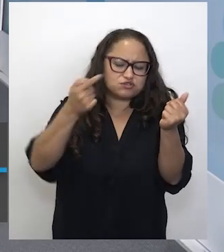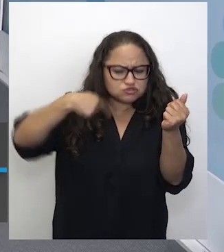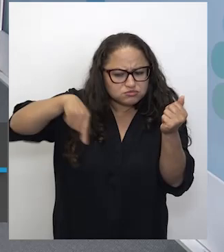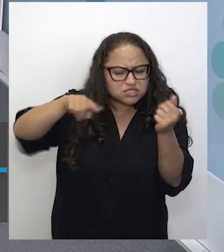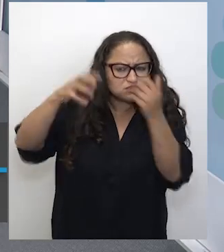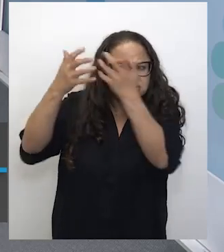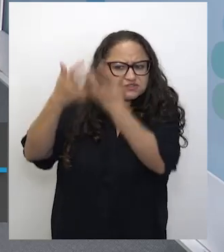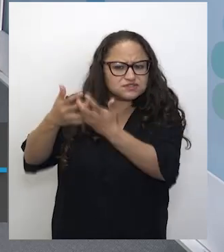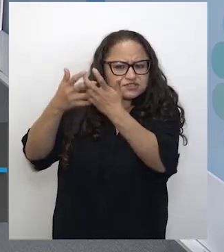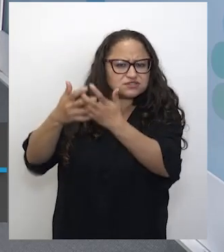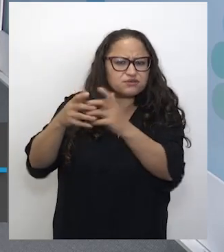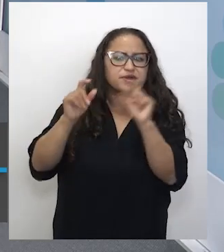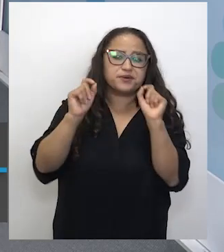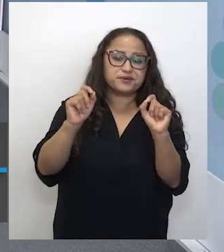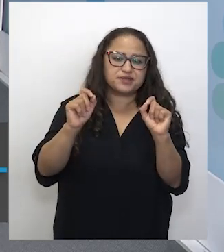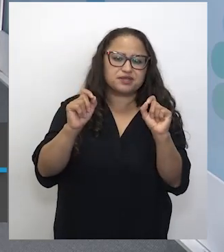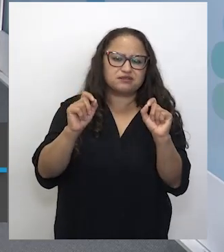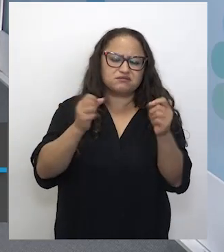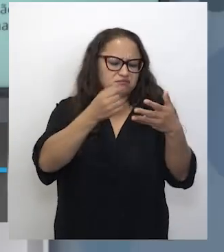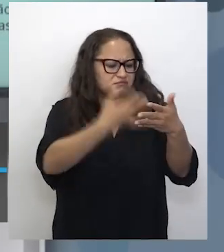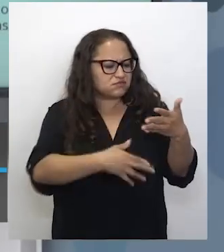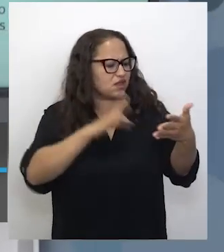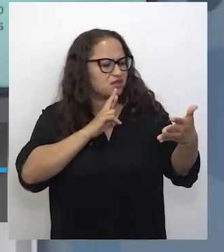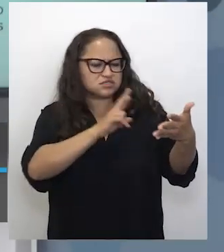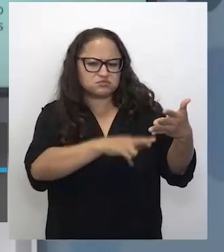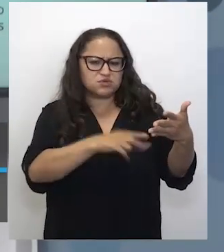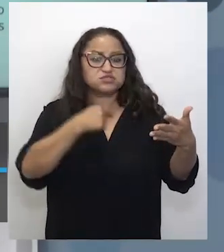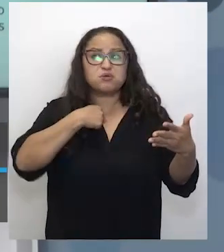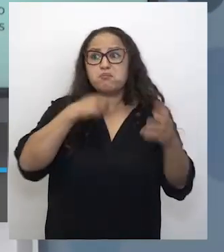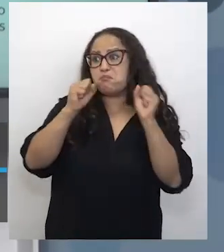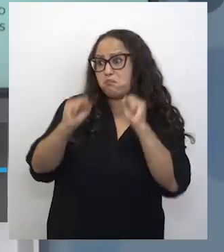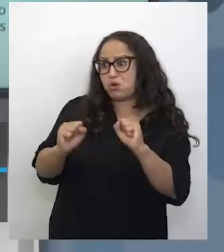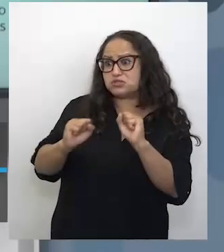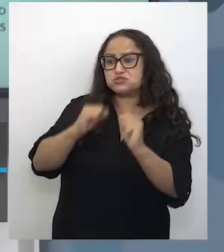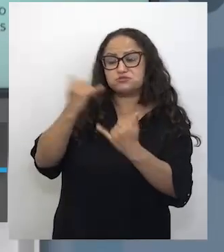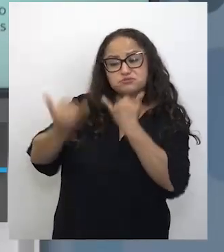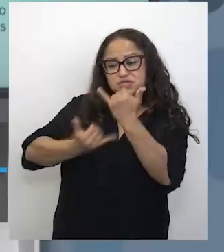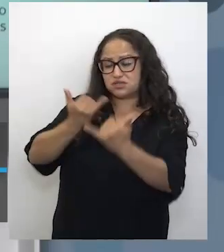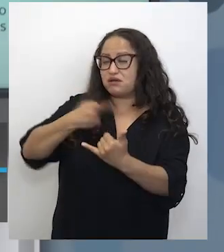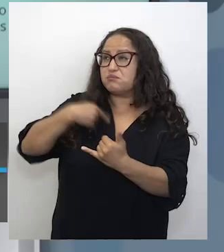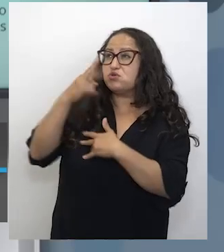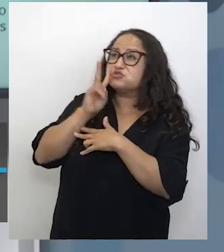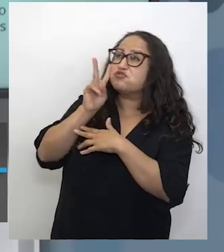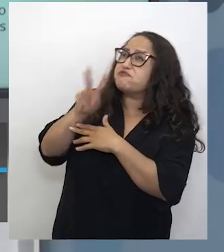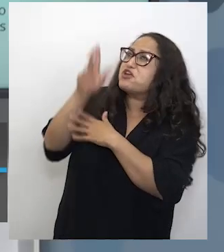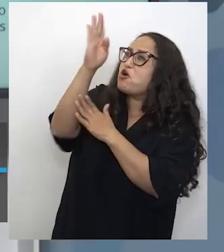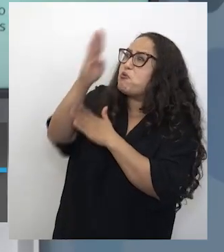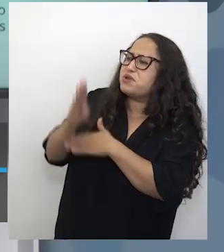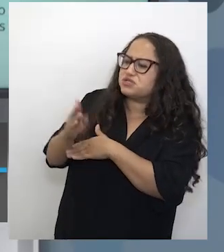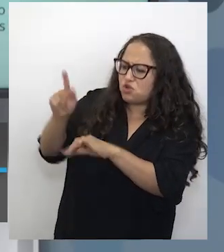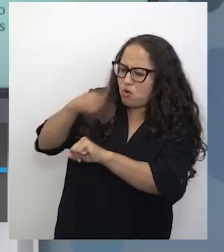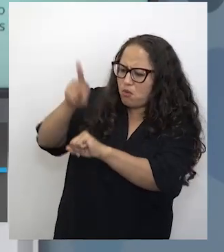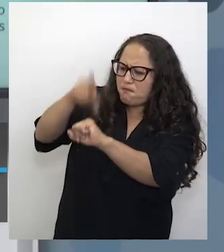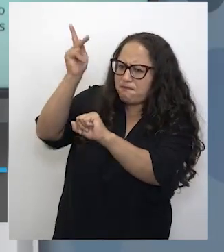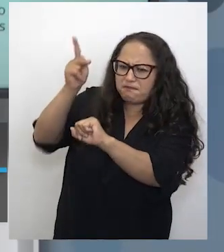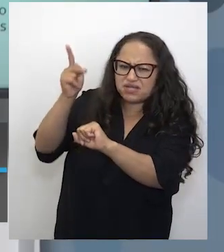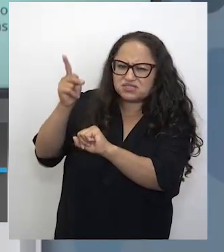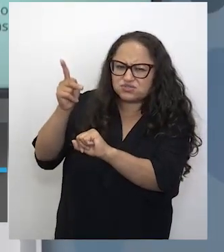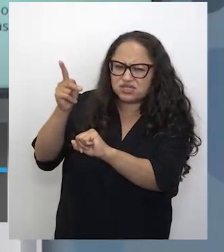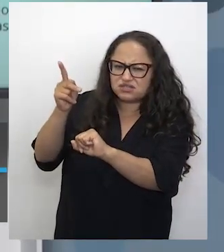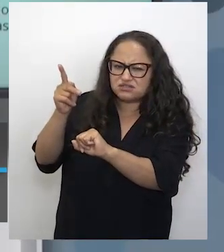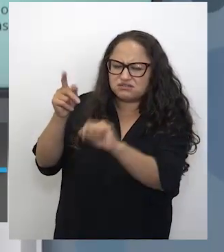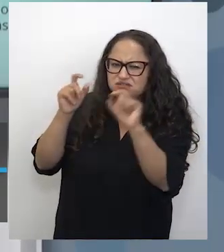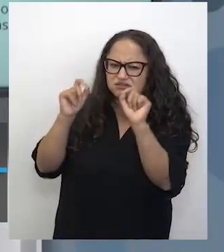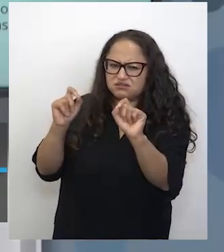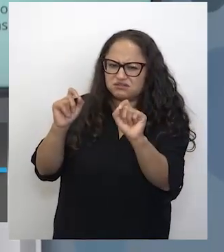aquela questão, dependendo do que você colocar, eu estava aqui brincando com a Jennifer, eu posso olhar para o Brasil como o país rei dos memes, que a gente,